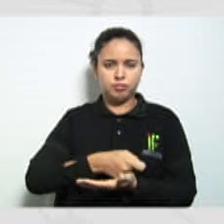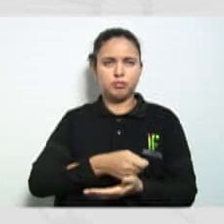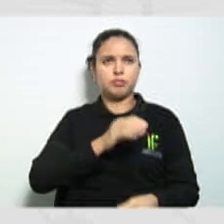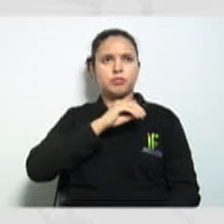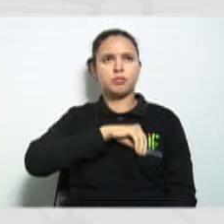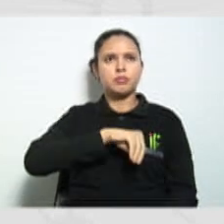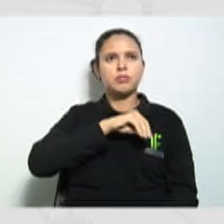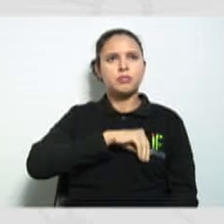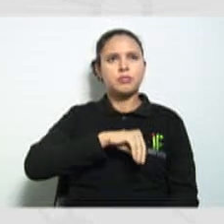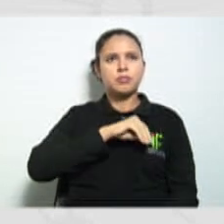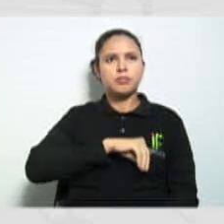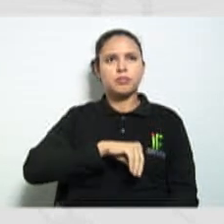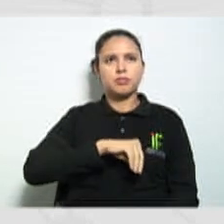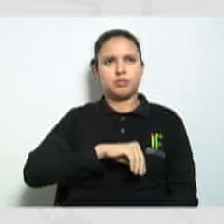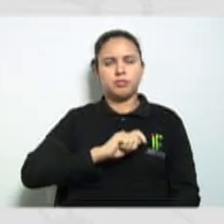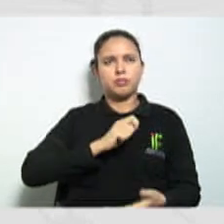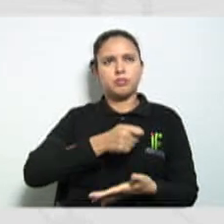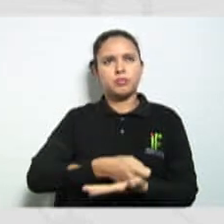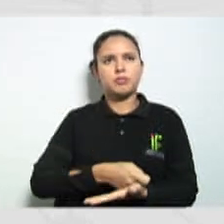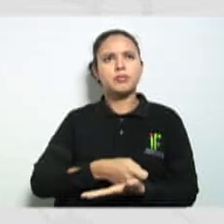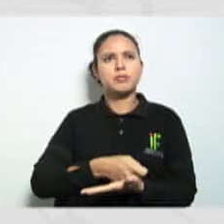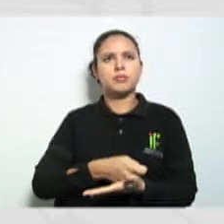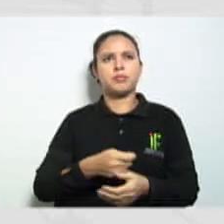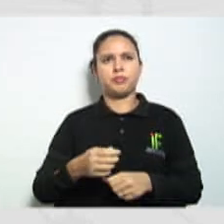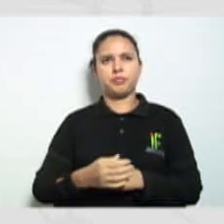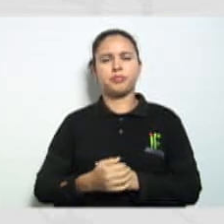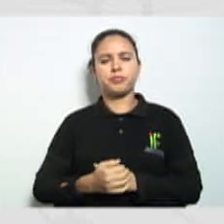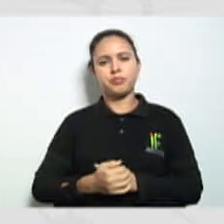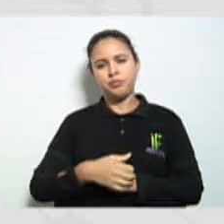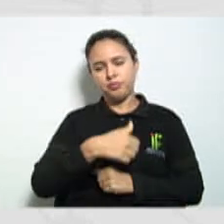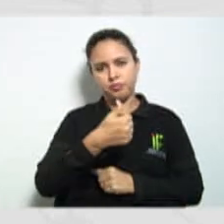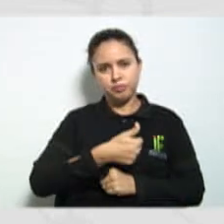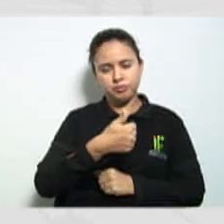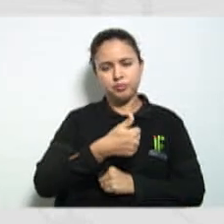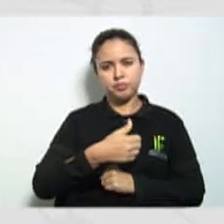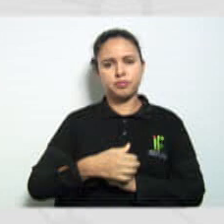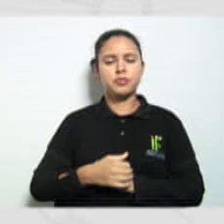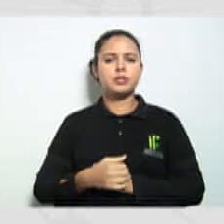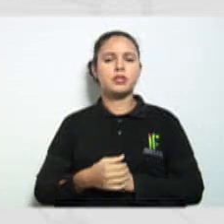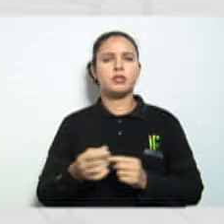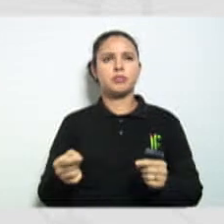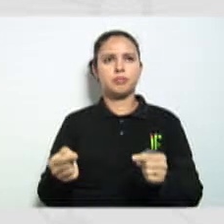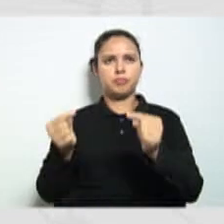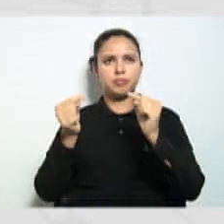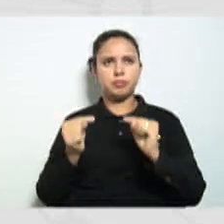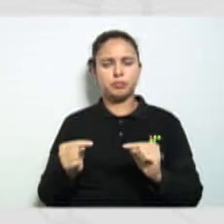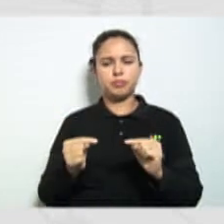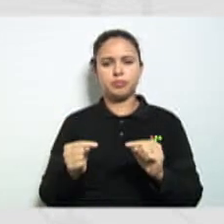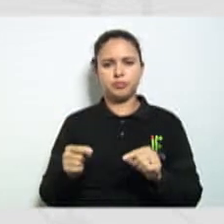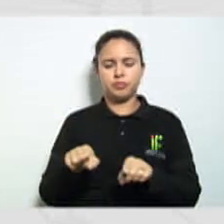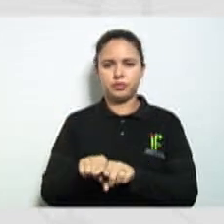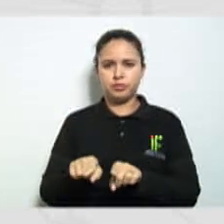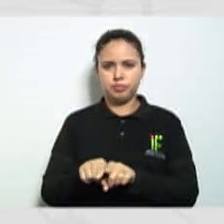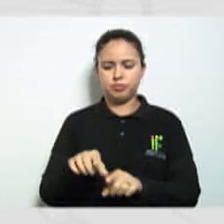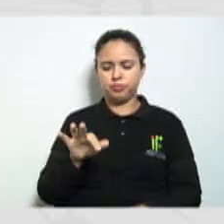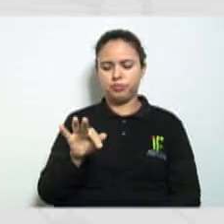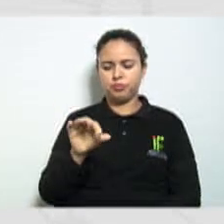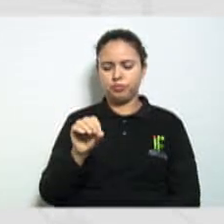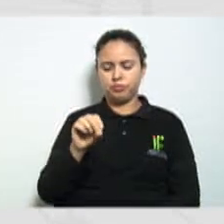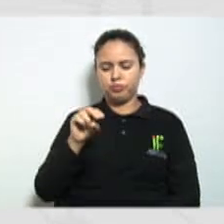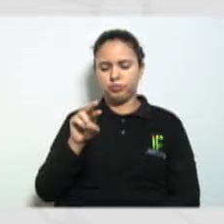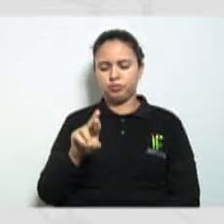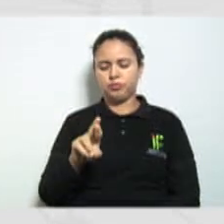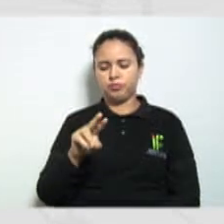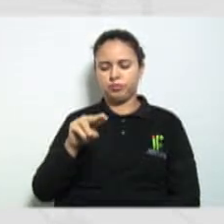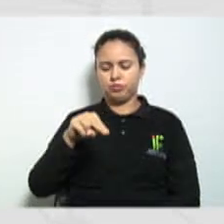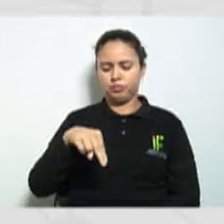Salários a pagar. É uma das primeiras contas. Ah, nós temos também fornecedores. Sim, nós